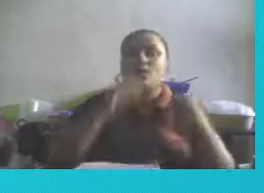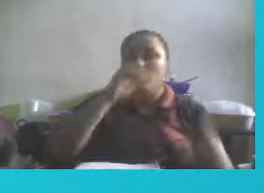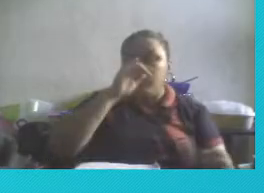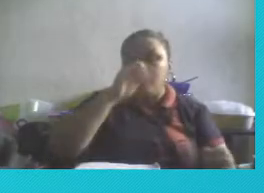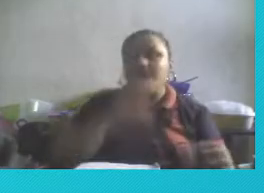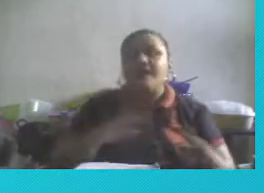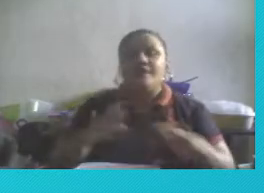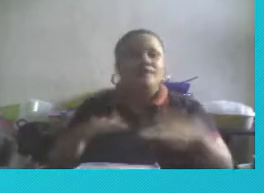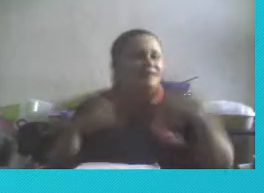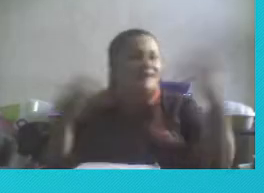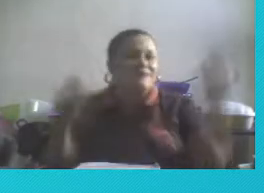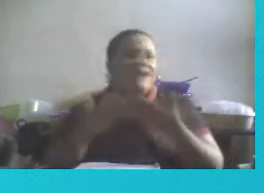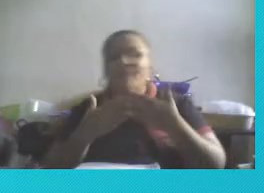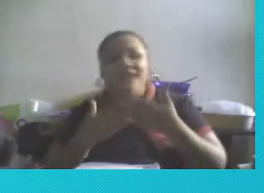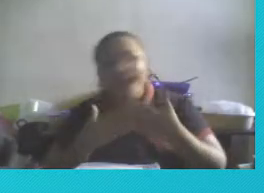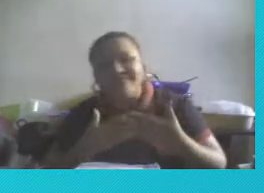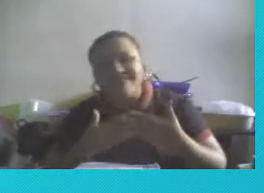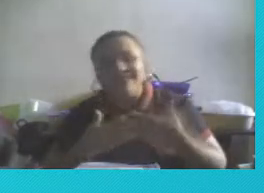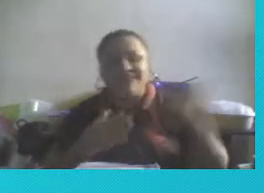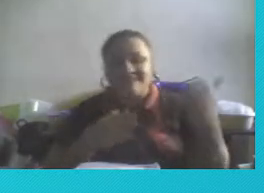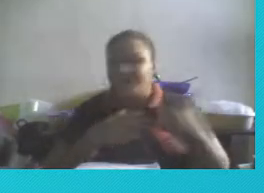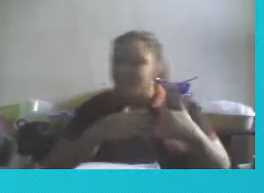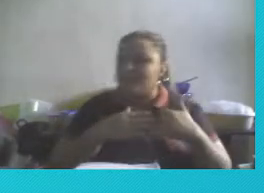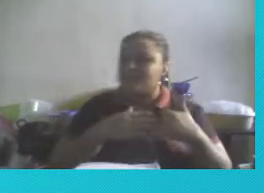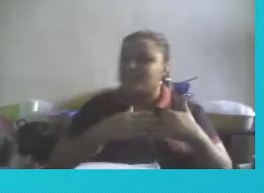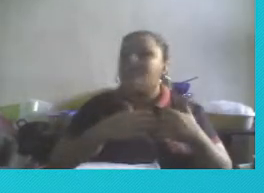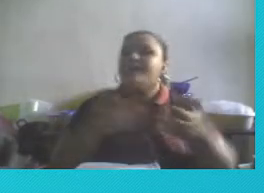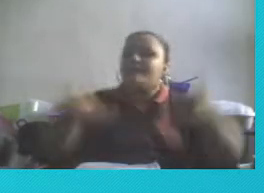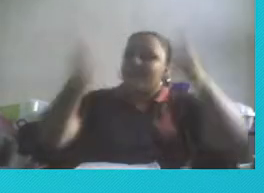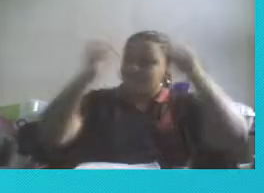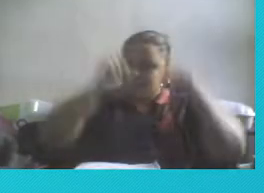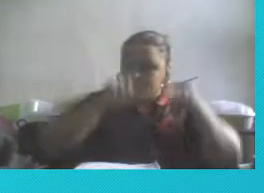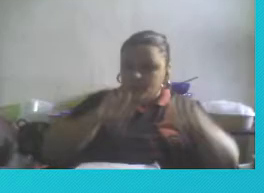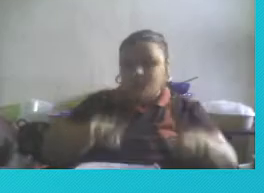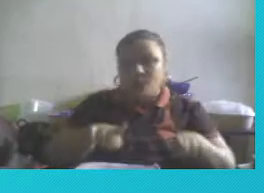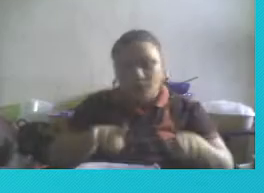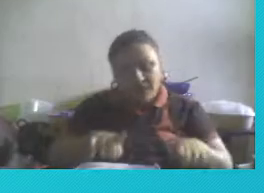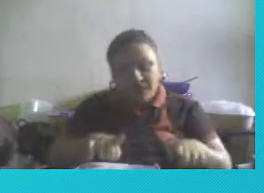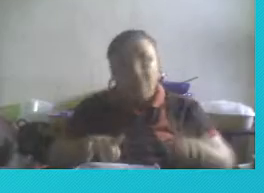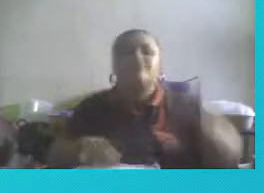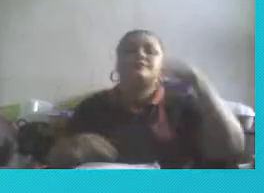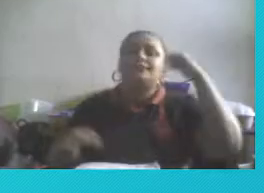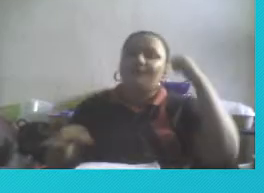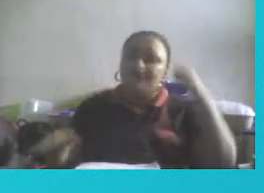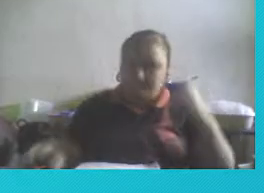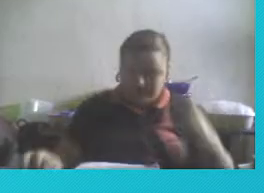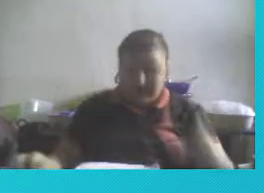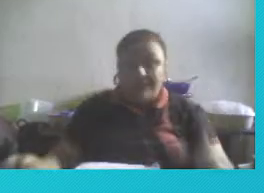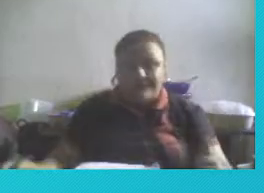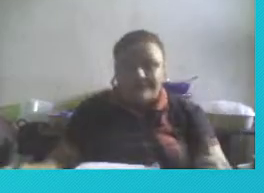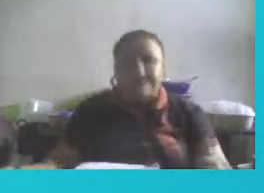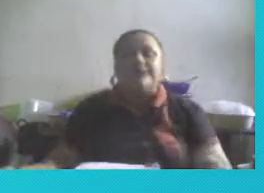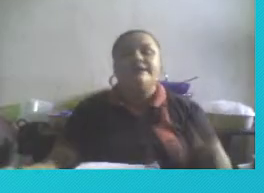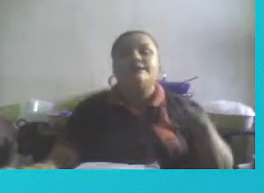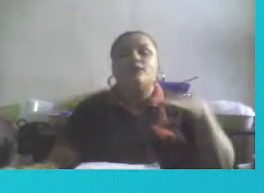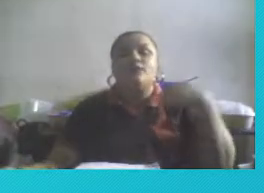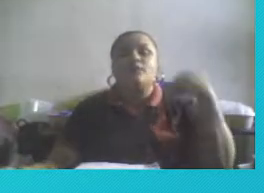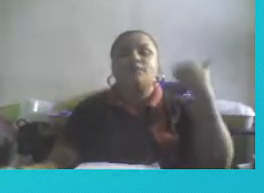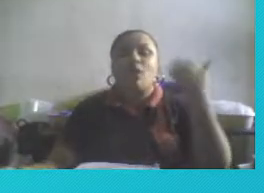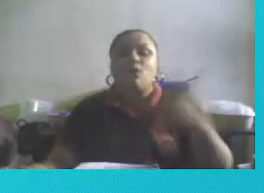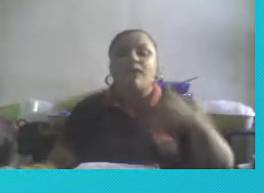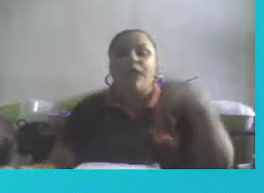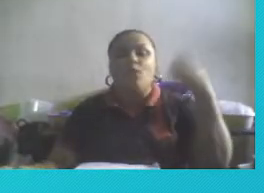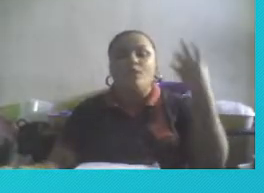certo? Você não vai morrer se deixar de sair hoje, mas você pode morrer se sair. Então